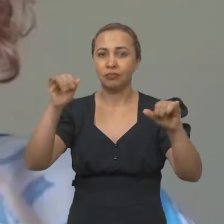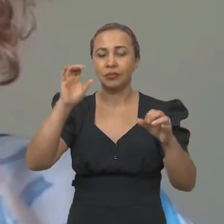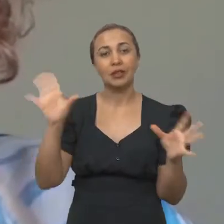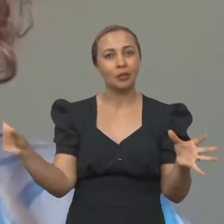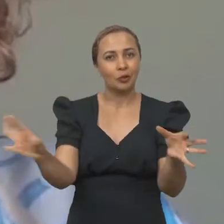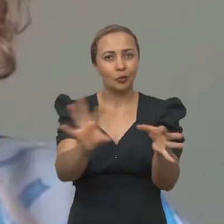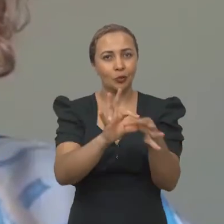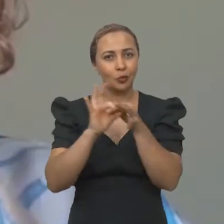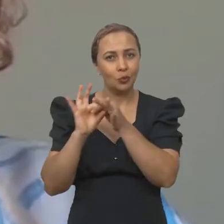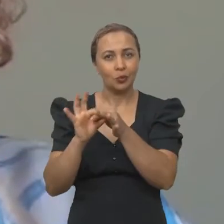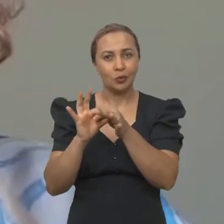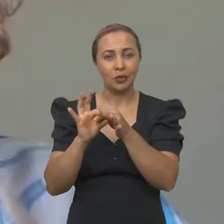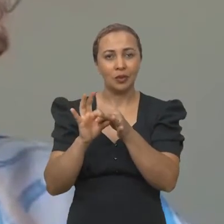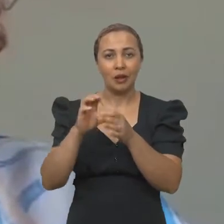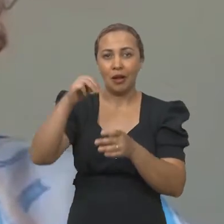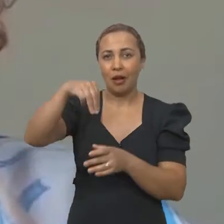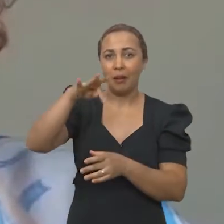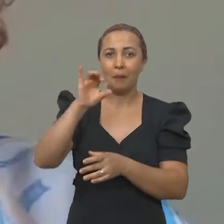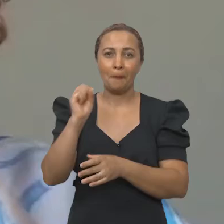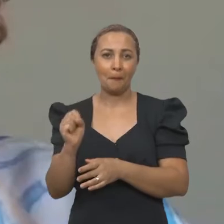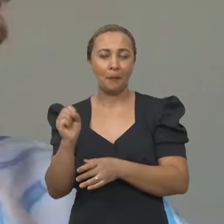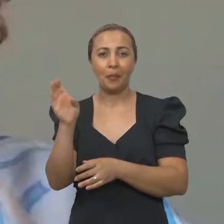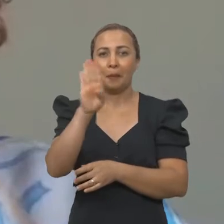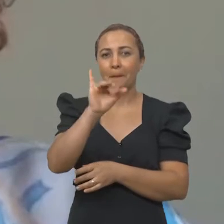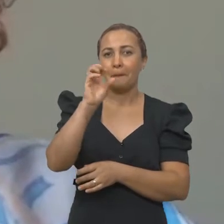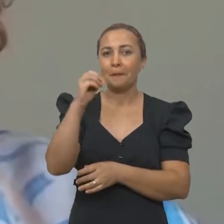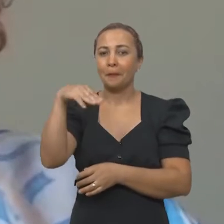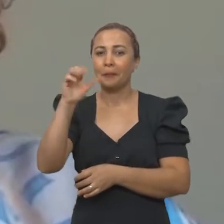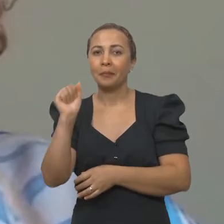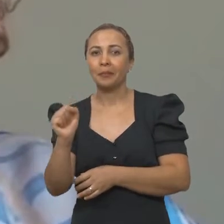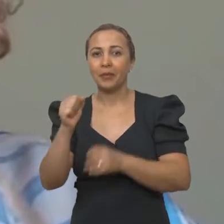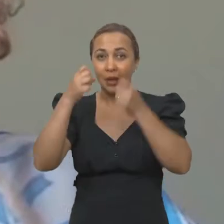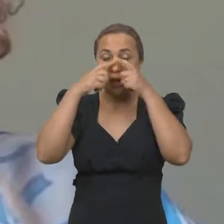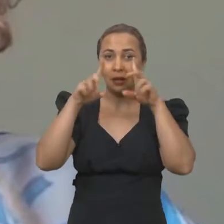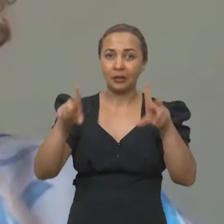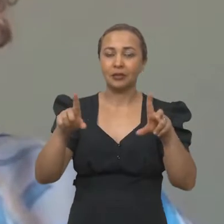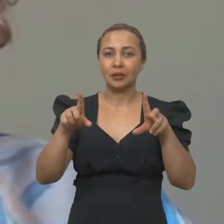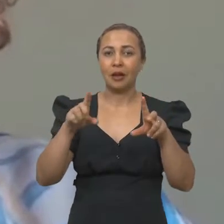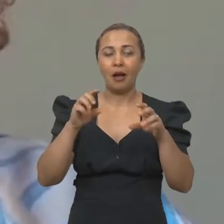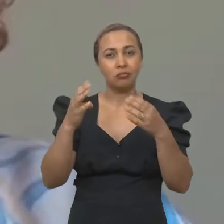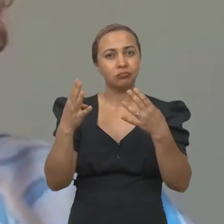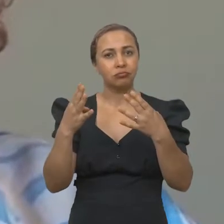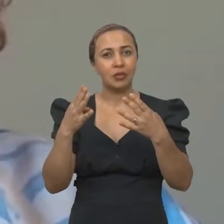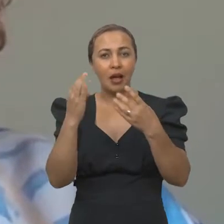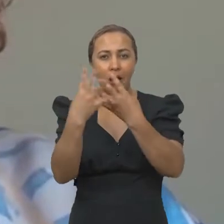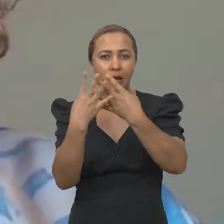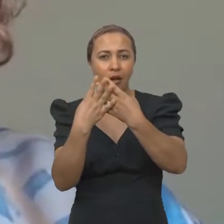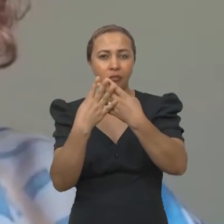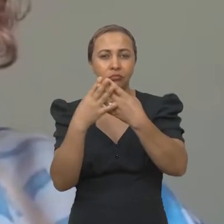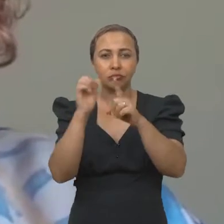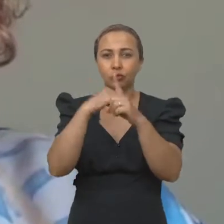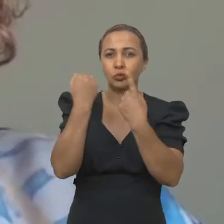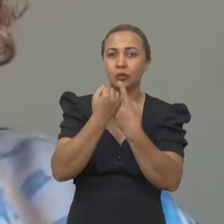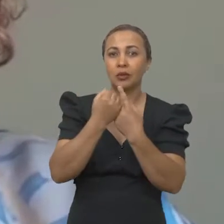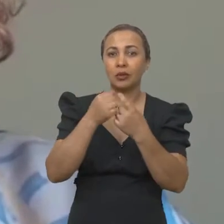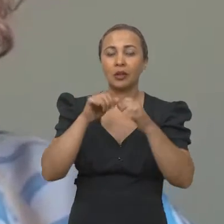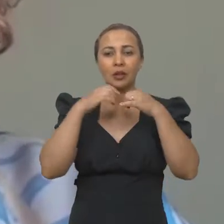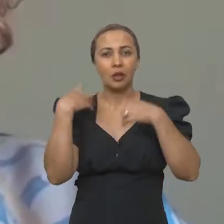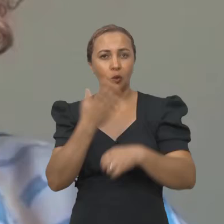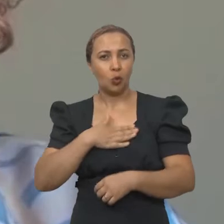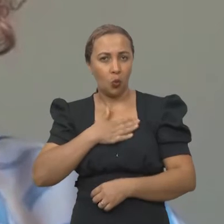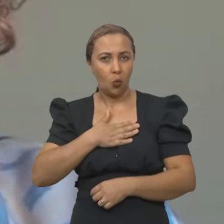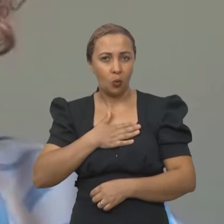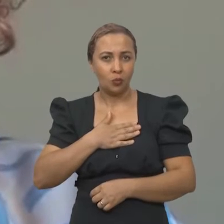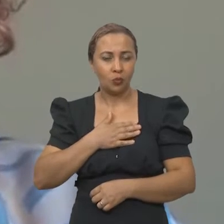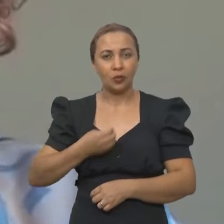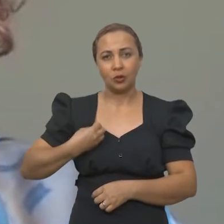Esse sistema está vinculado ao MEP Biomas Alerta, que é um projeto em rede, da qual nós temos